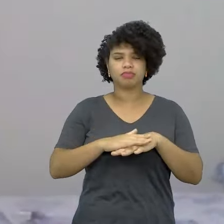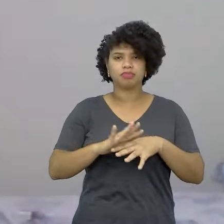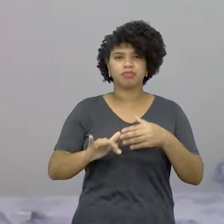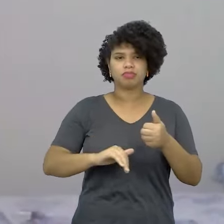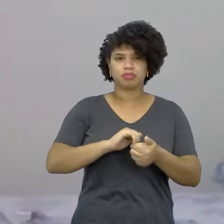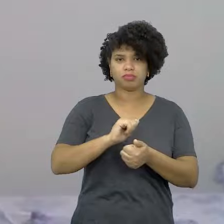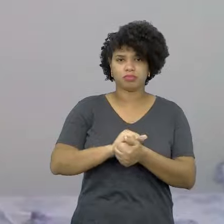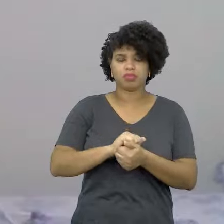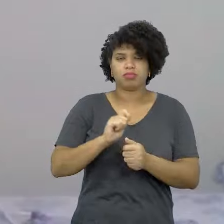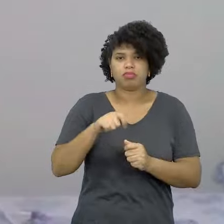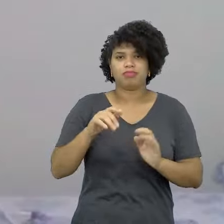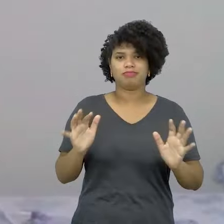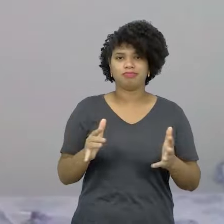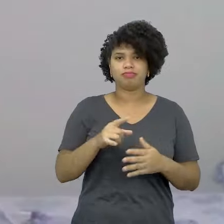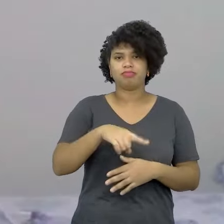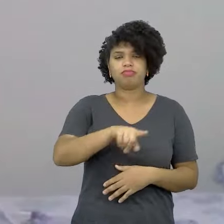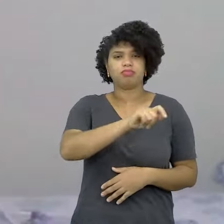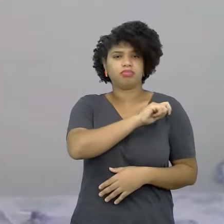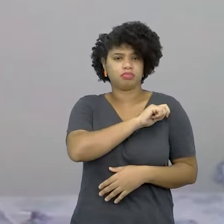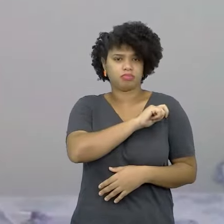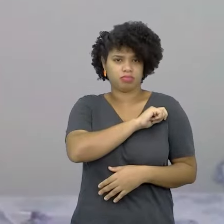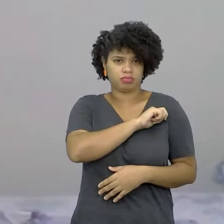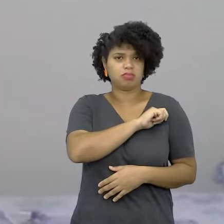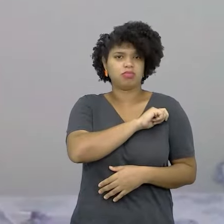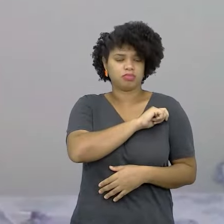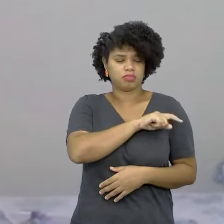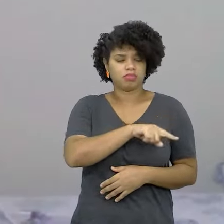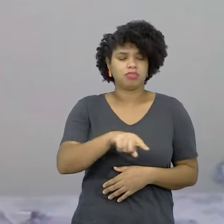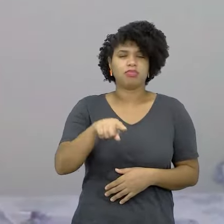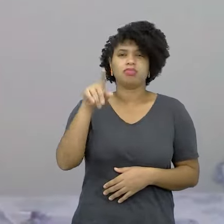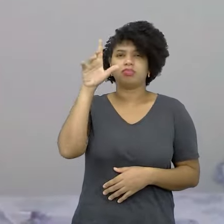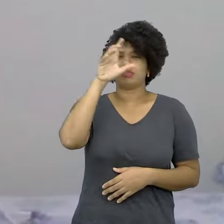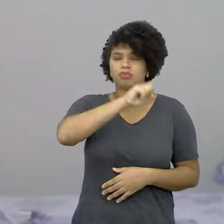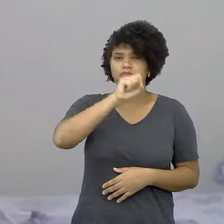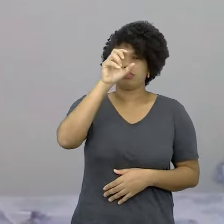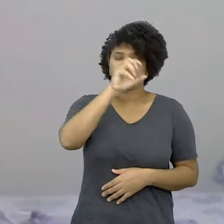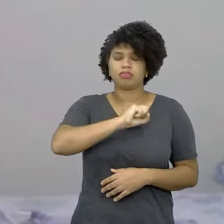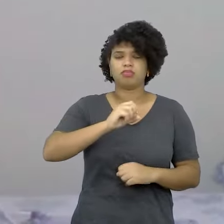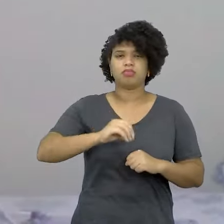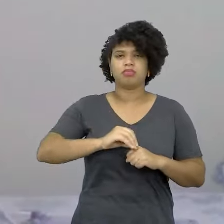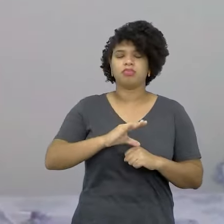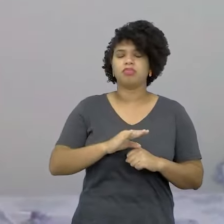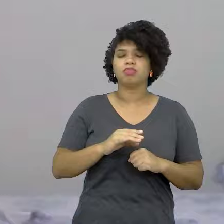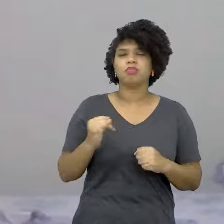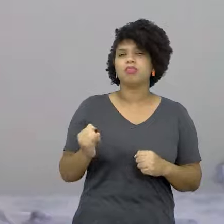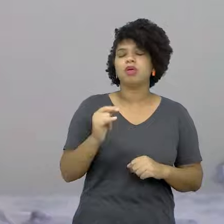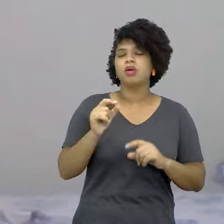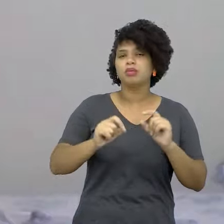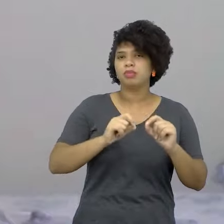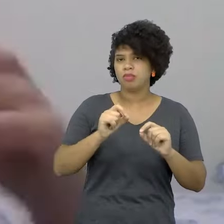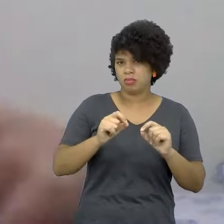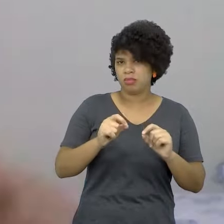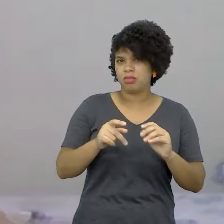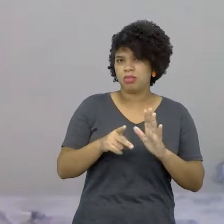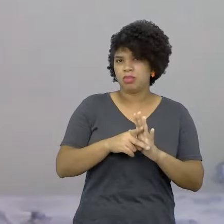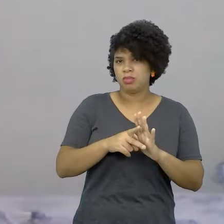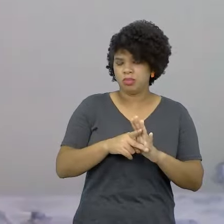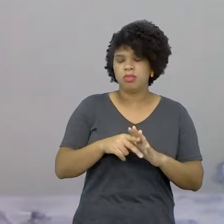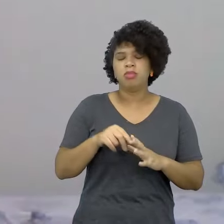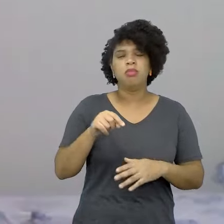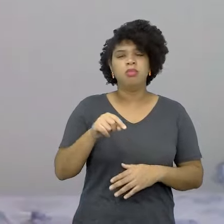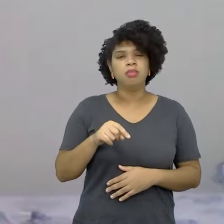proporcionar aos nossos estudantes que eles aprendam realmente aquilo que é essencial, tanto no ano que